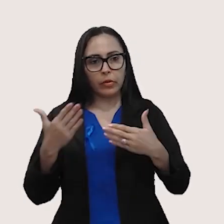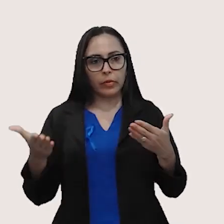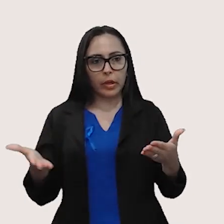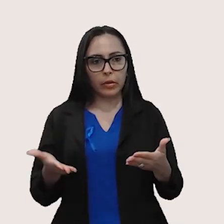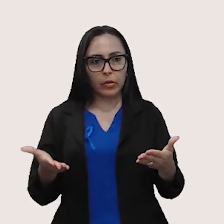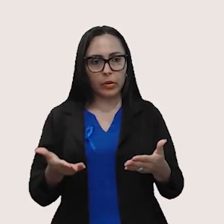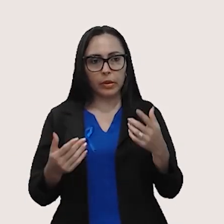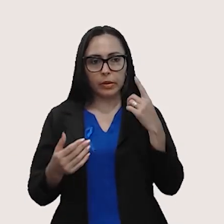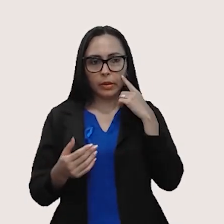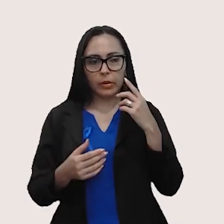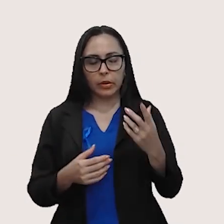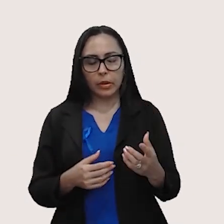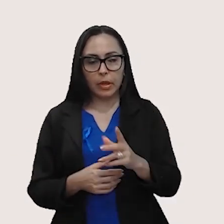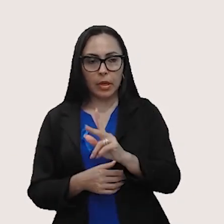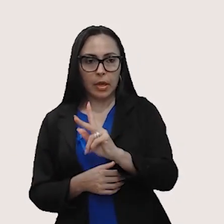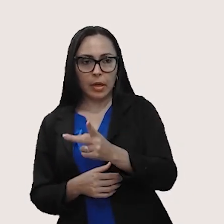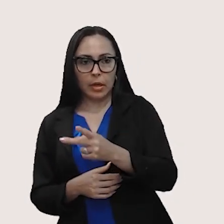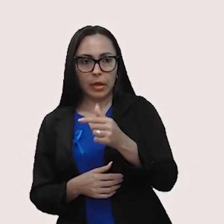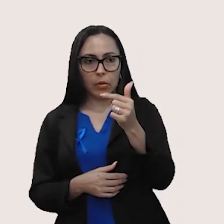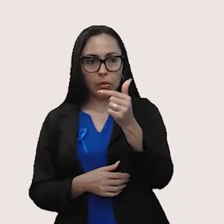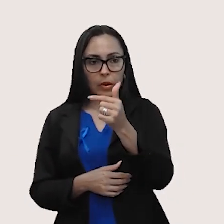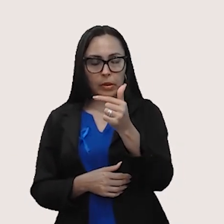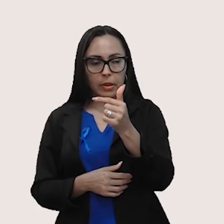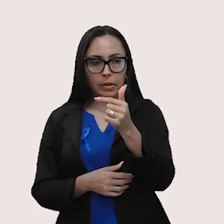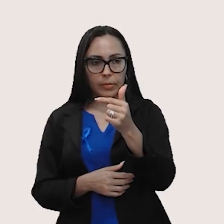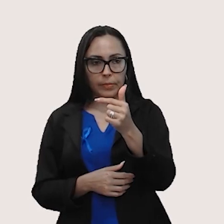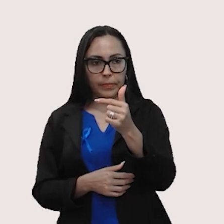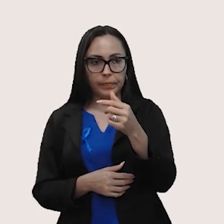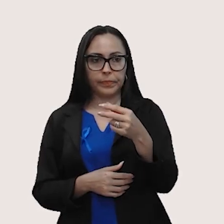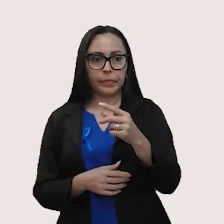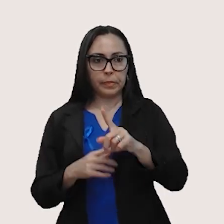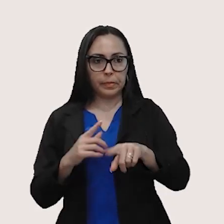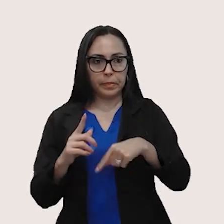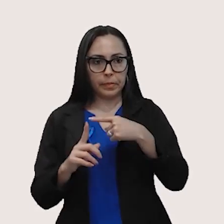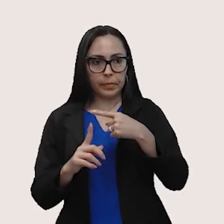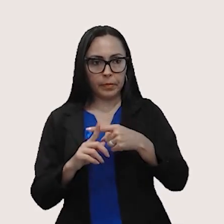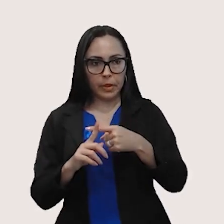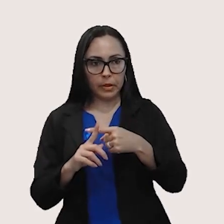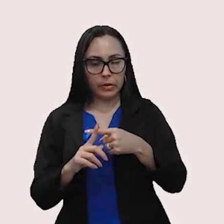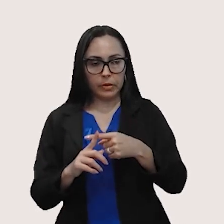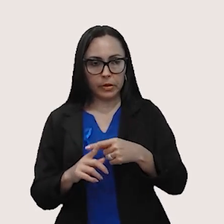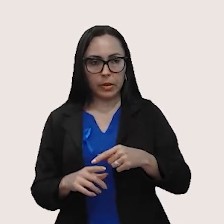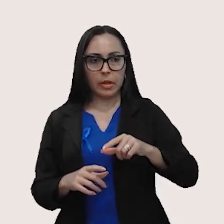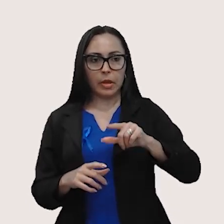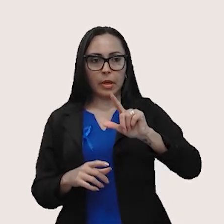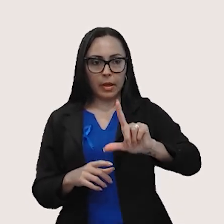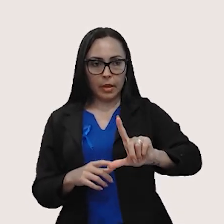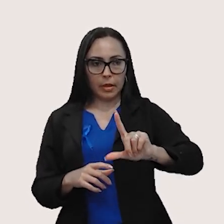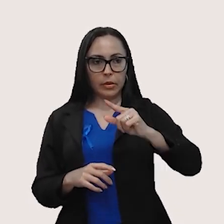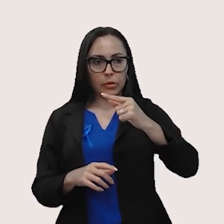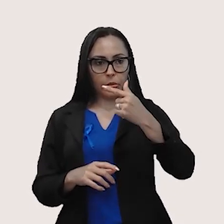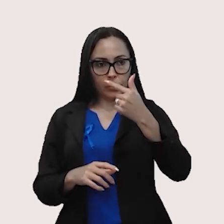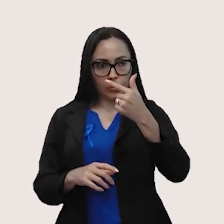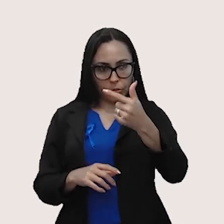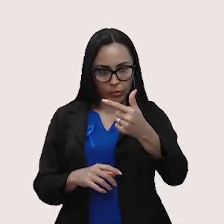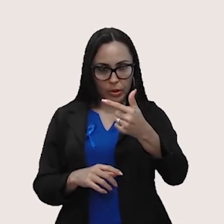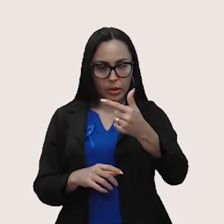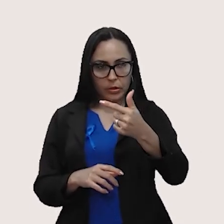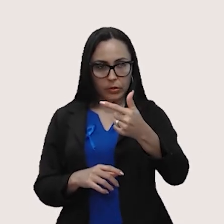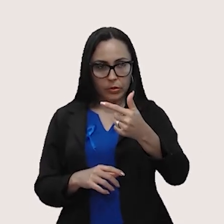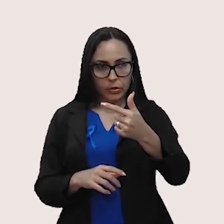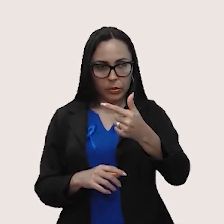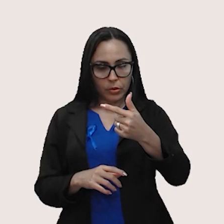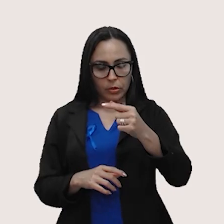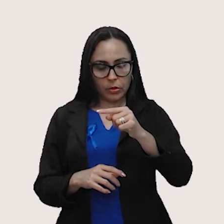ó. H ao quadrado vai ser mais L ao quadrado sobre 2